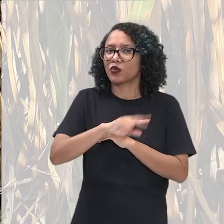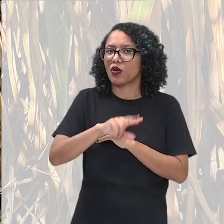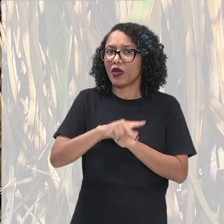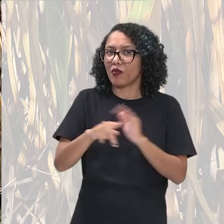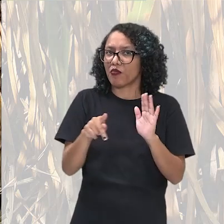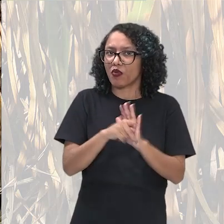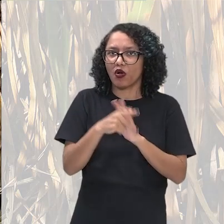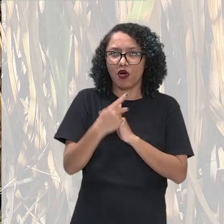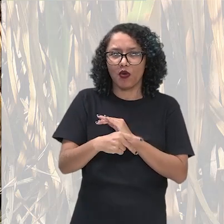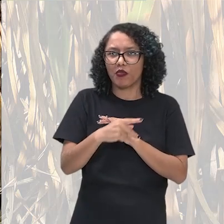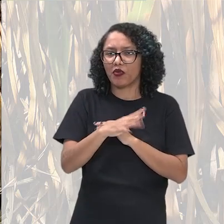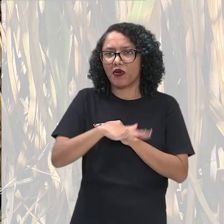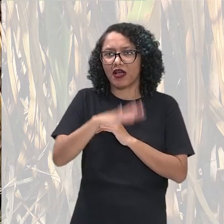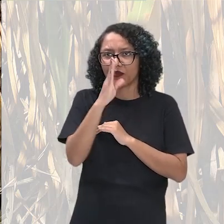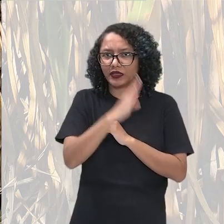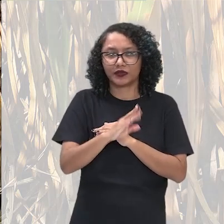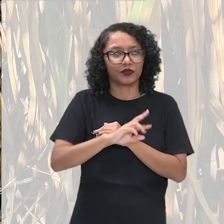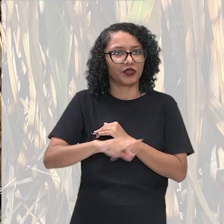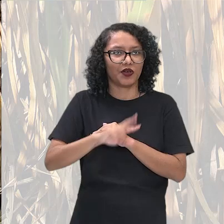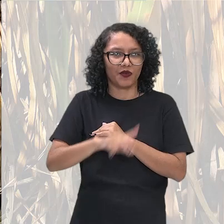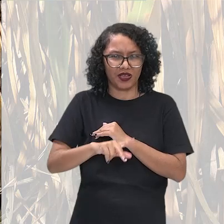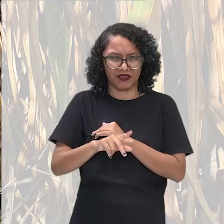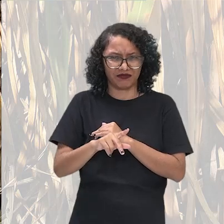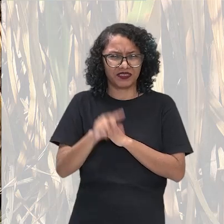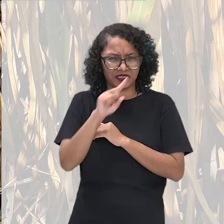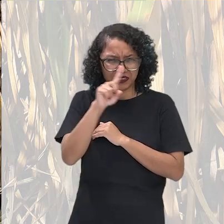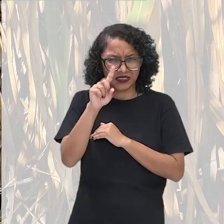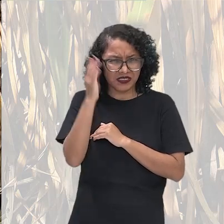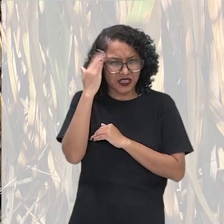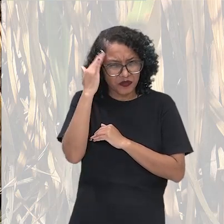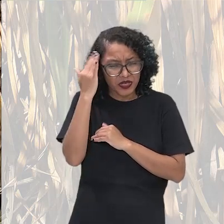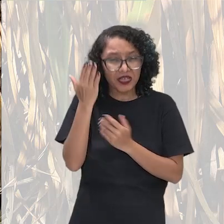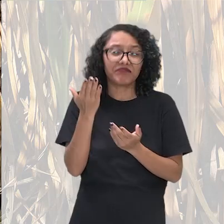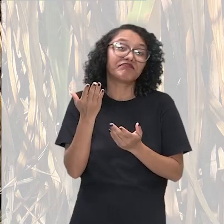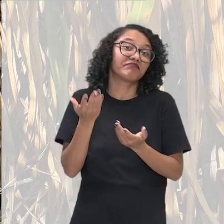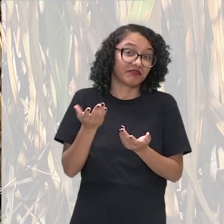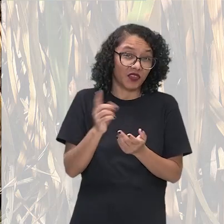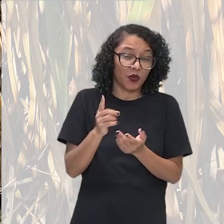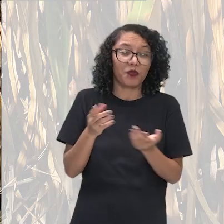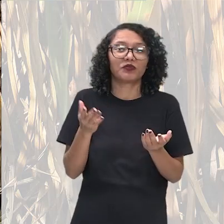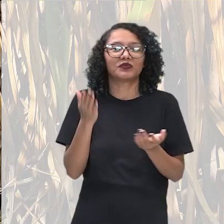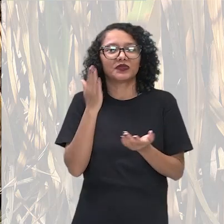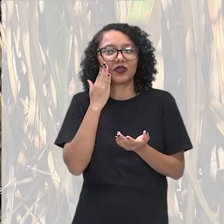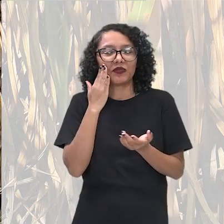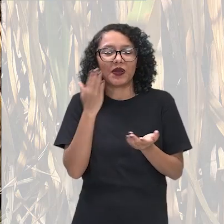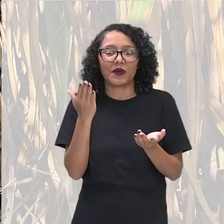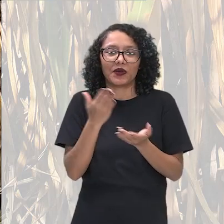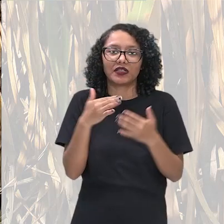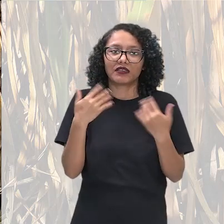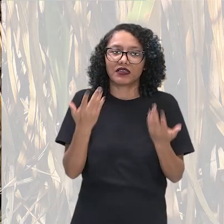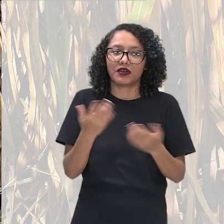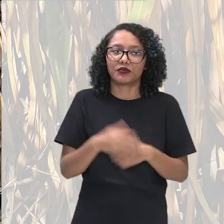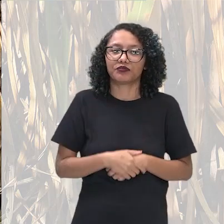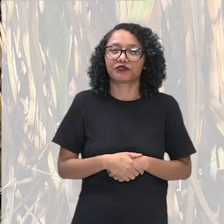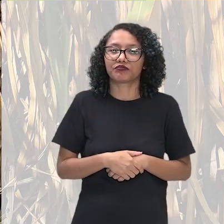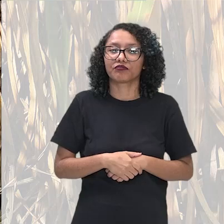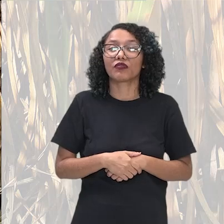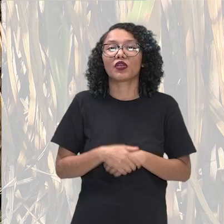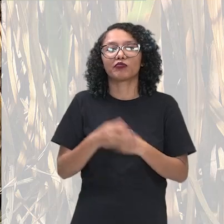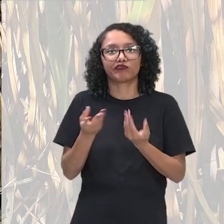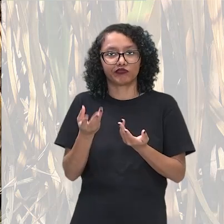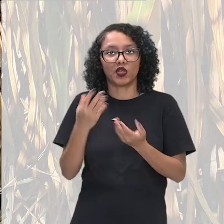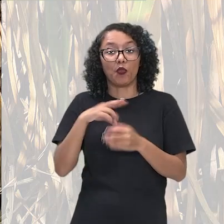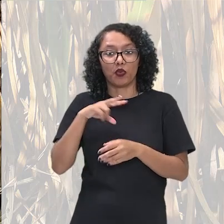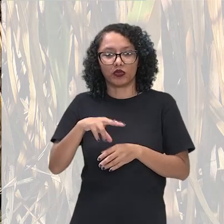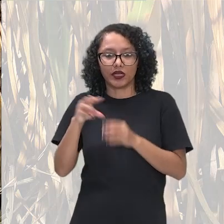nativo da região brasileira? Se não sabiam, estão sabendo agora, A cana-de-açúcar ela foi introduzida pelos portugueses como